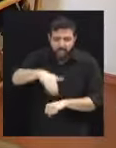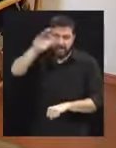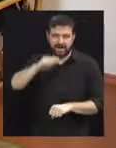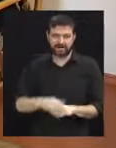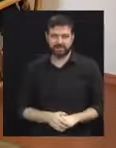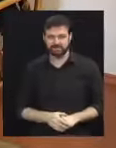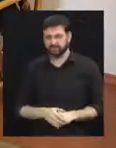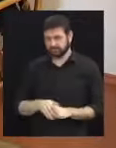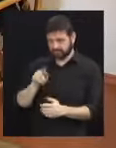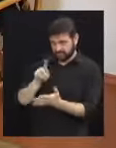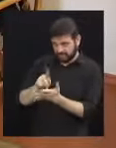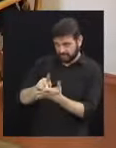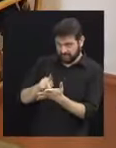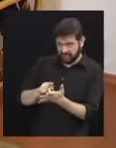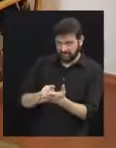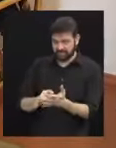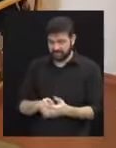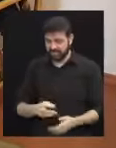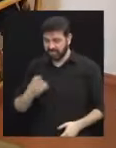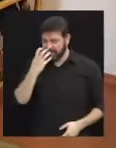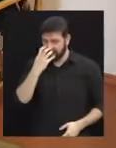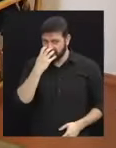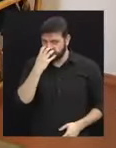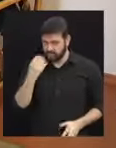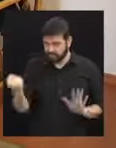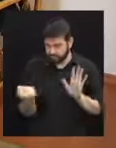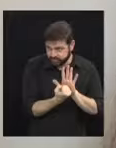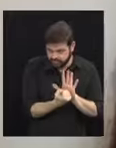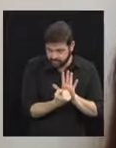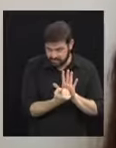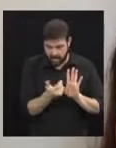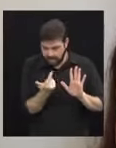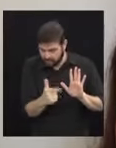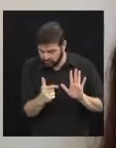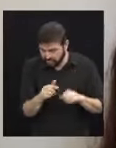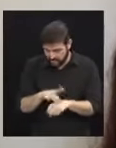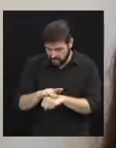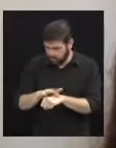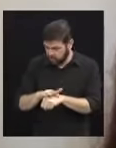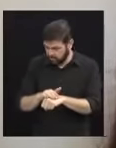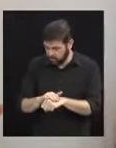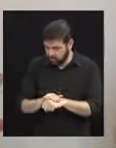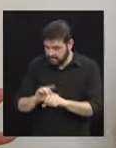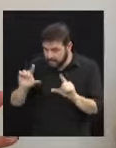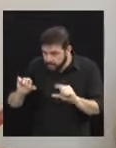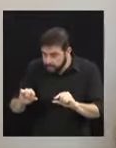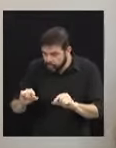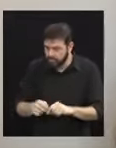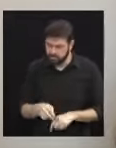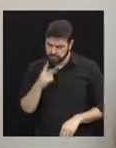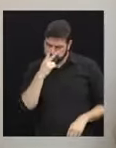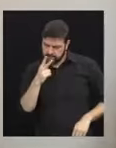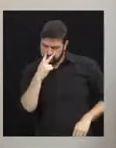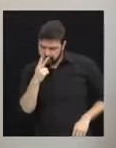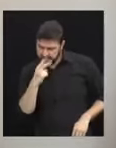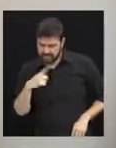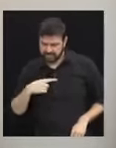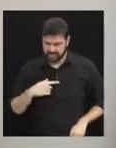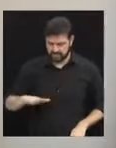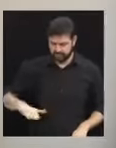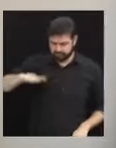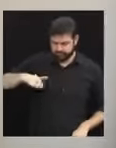ou é mito que os cães sem raça definida têm menos probabilidade de doença? Porque a gente tem a sensação de que, principalmente os adultos, os que já vieram da